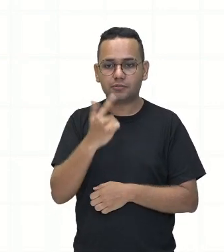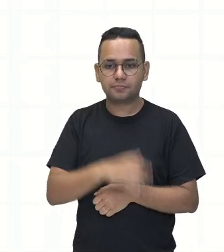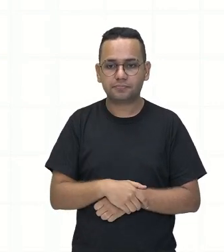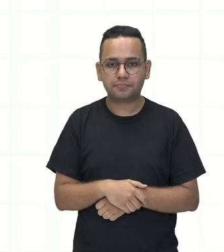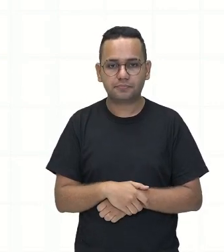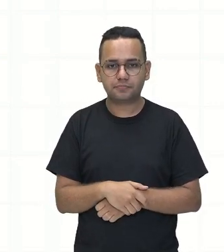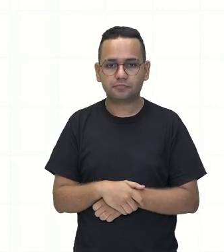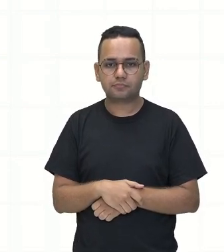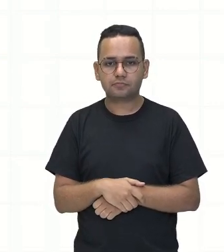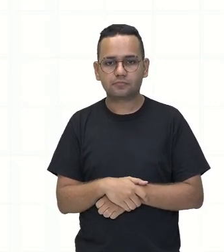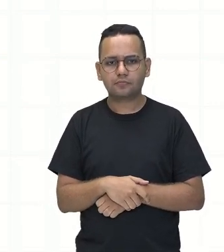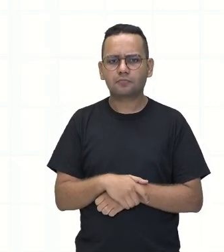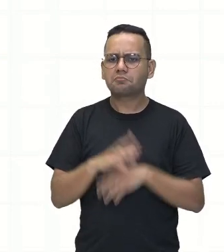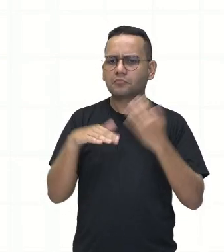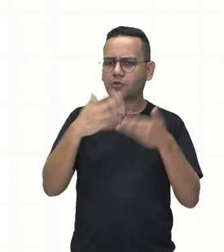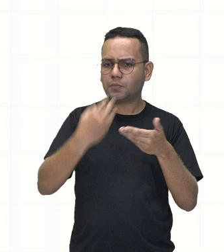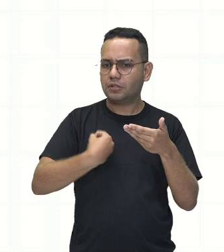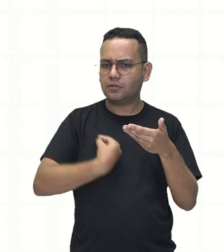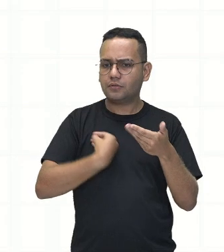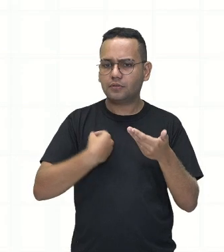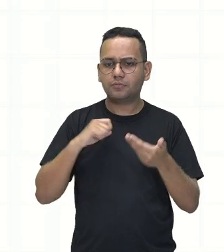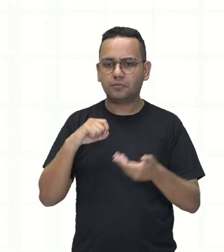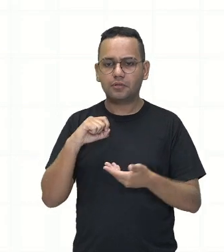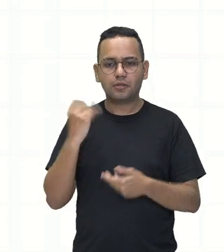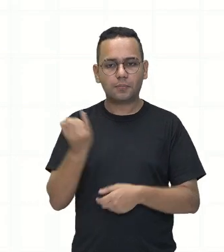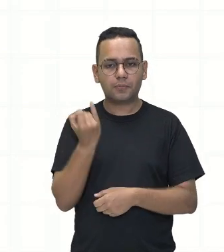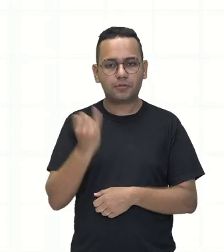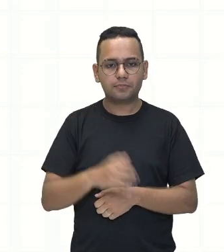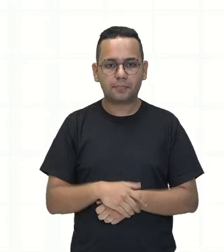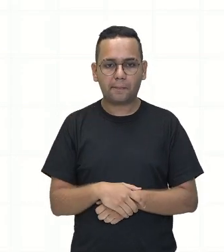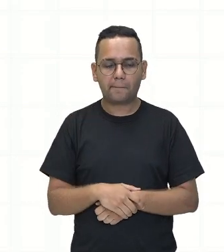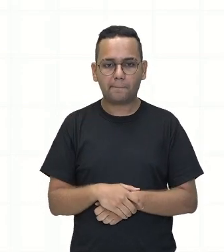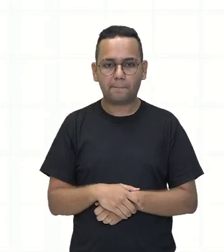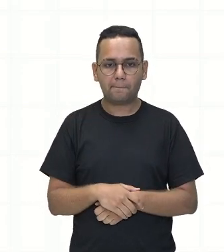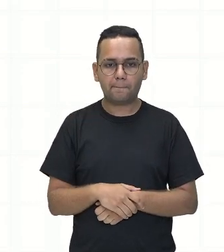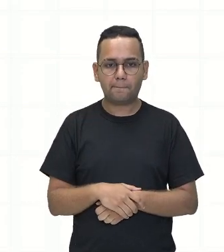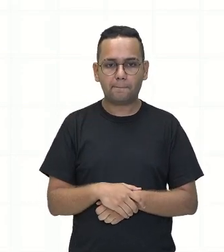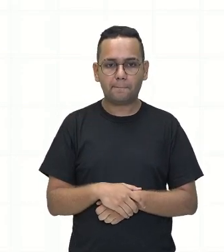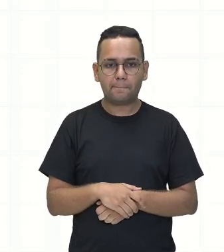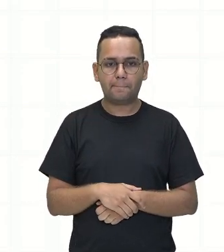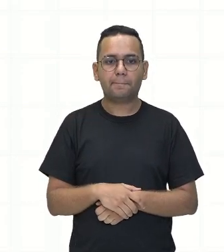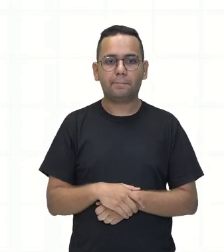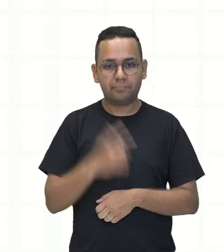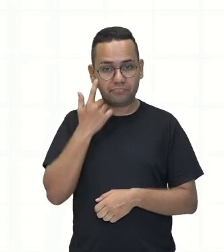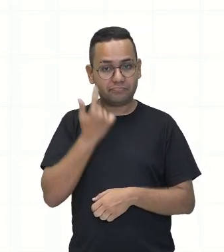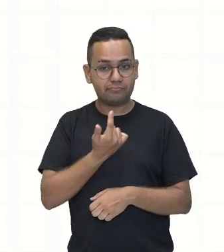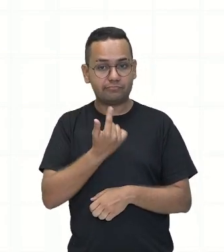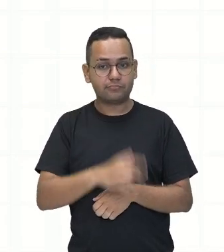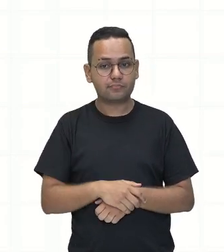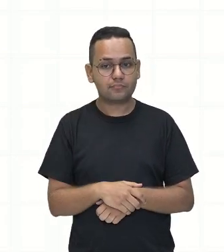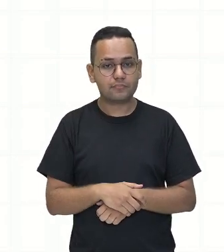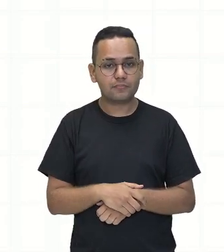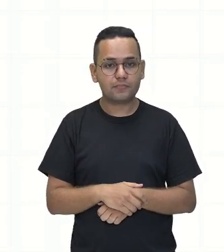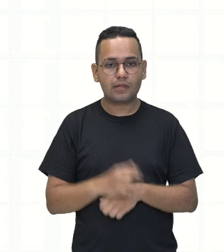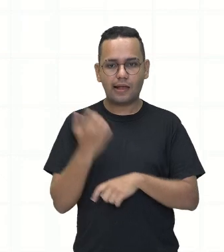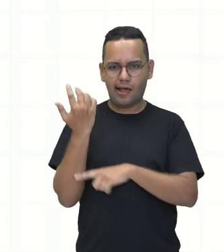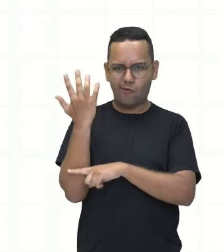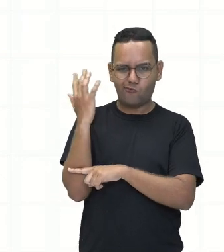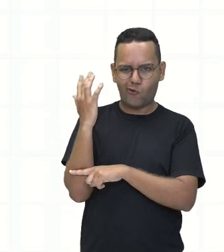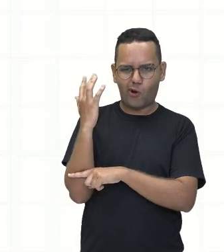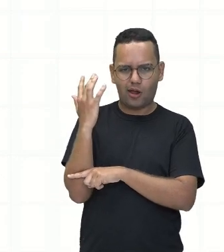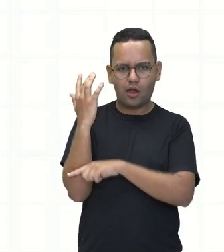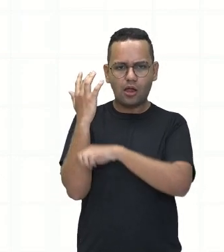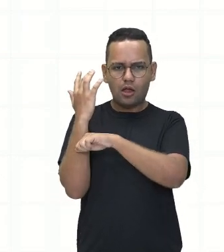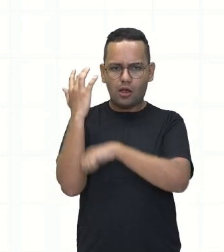vida, o que é importante a gente destacar? Que a parte mais predominante é o esporófito, diferente